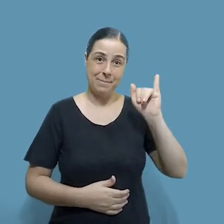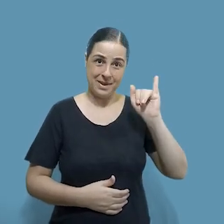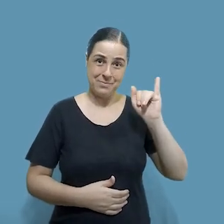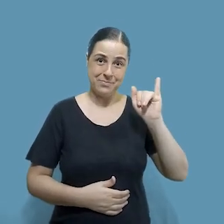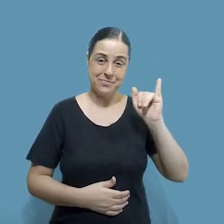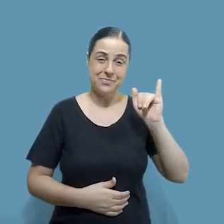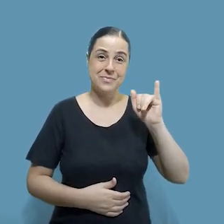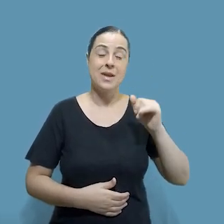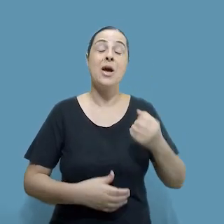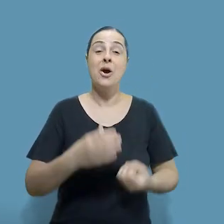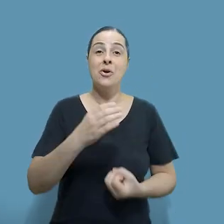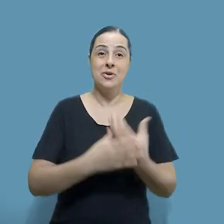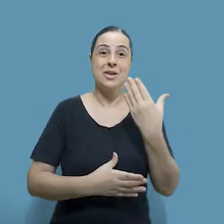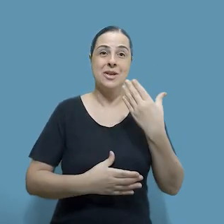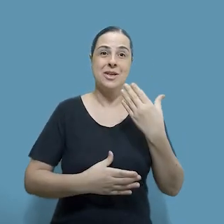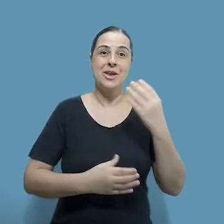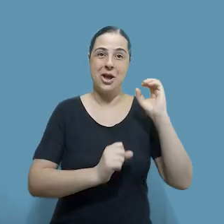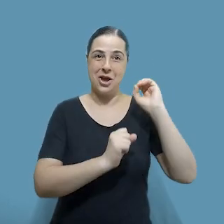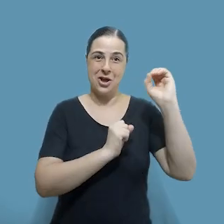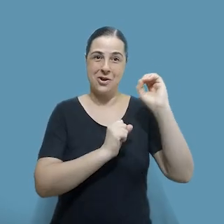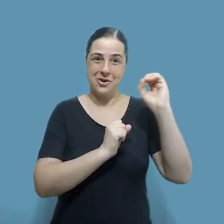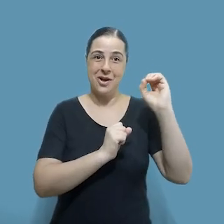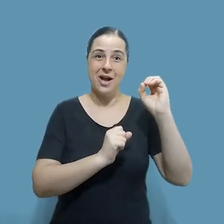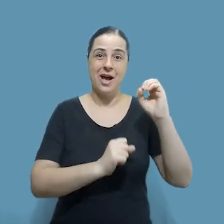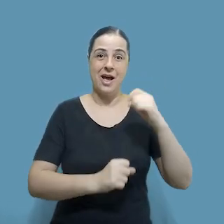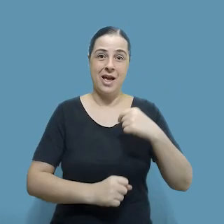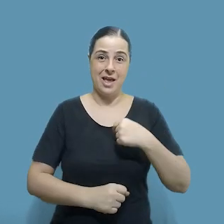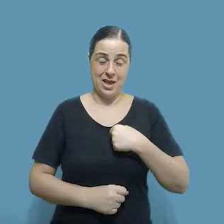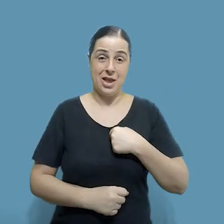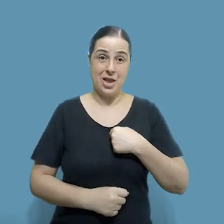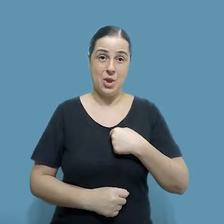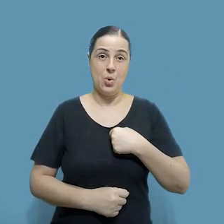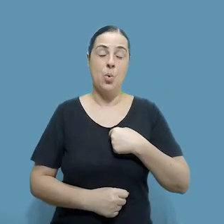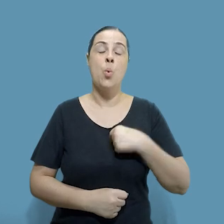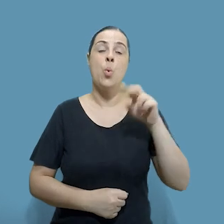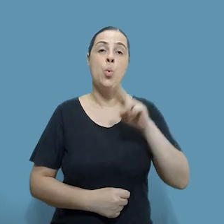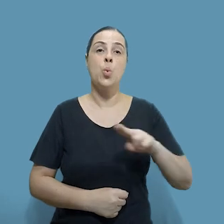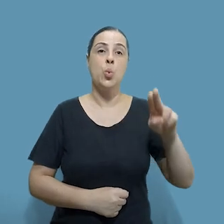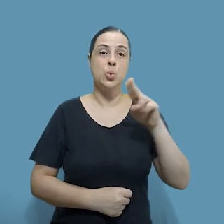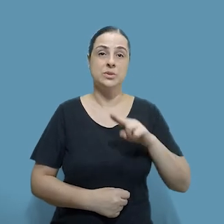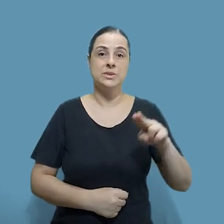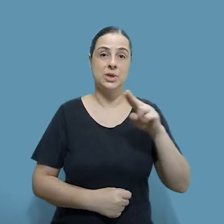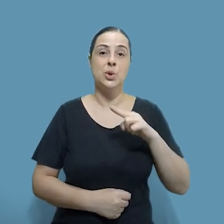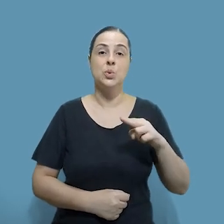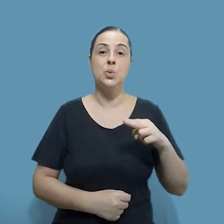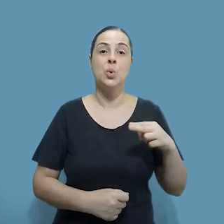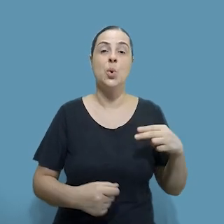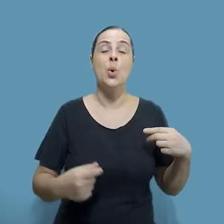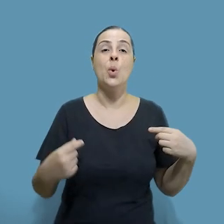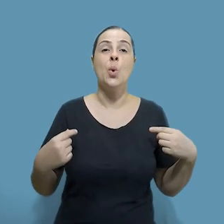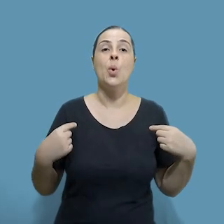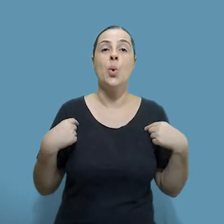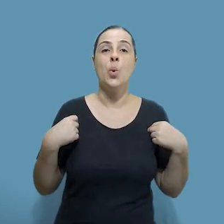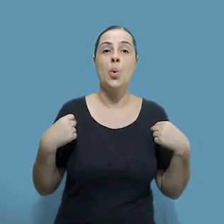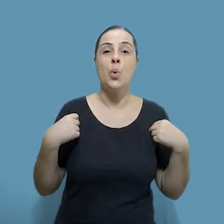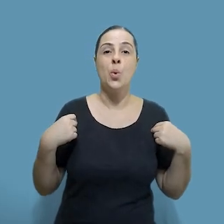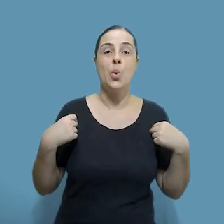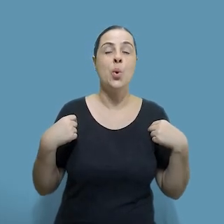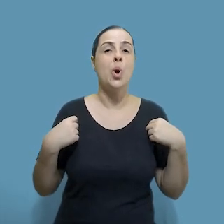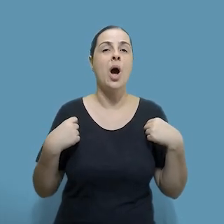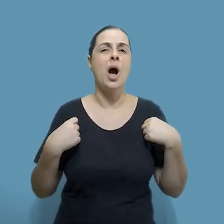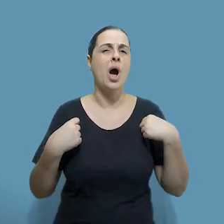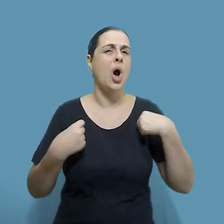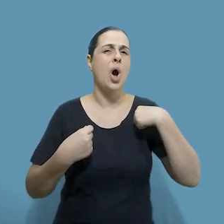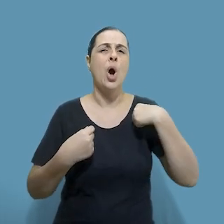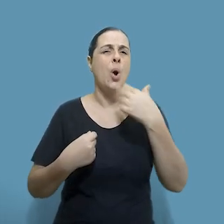branca, estou usando uma blusa vinho com uma camisa bem colorida,